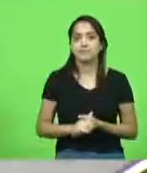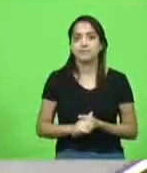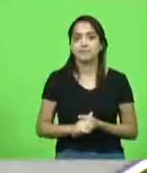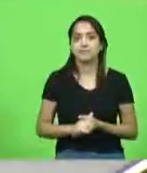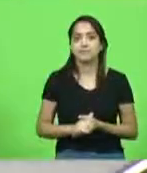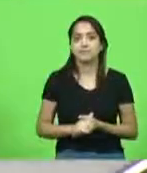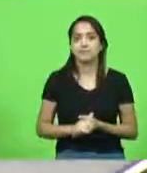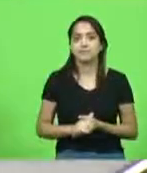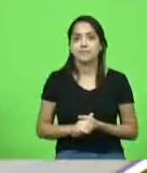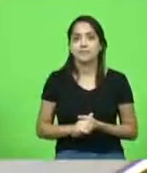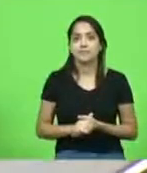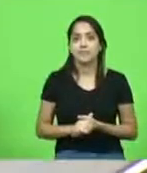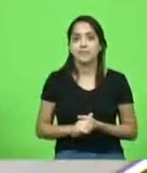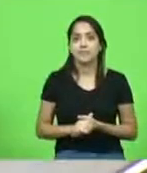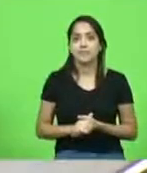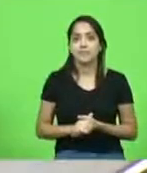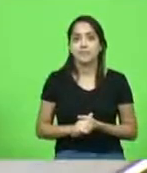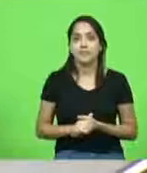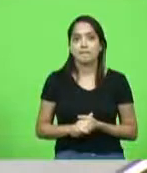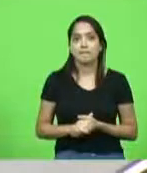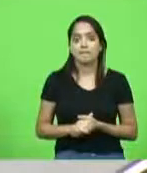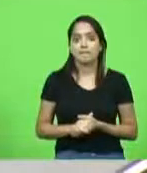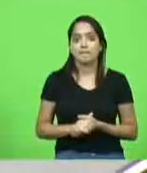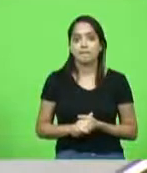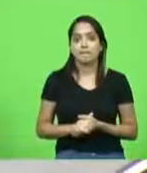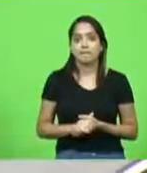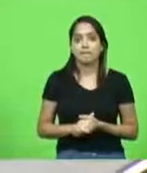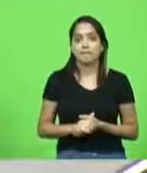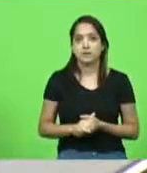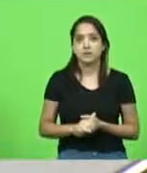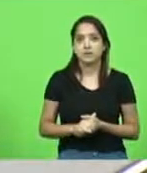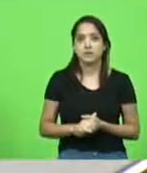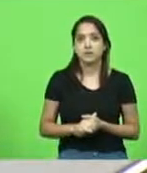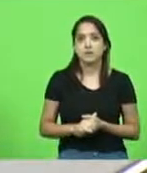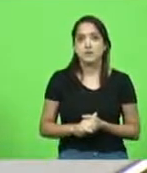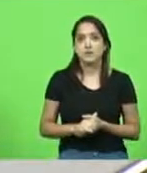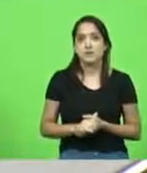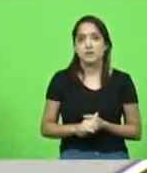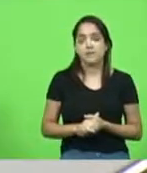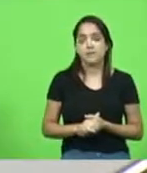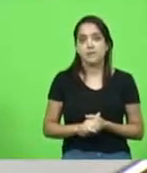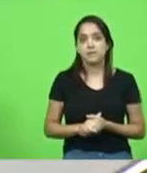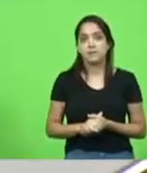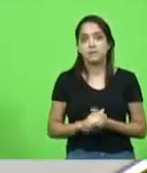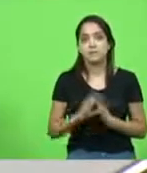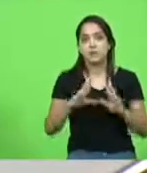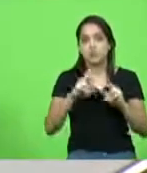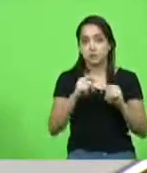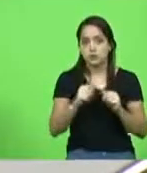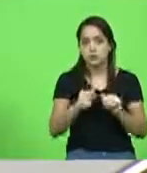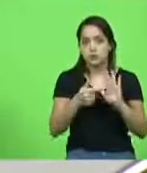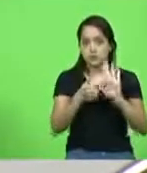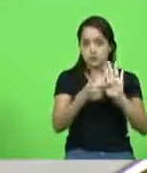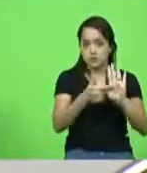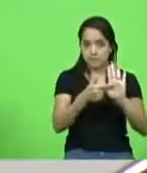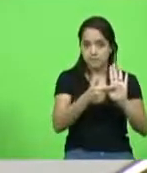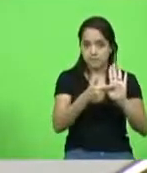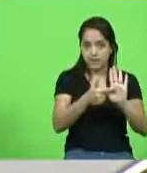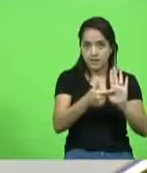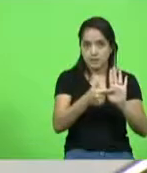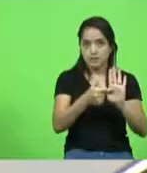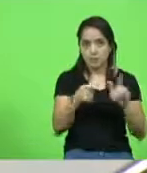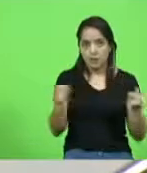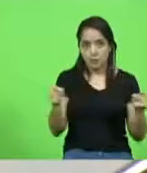o aparte vai estar e é tudo todo esse exemplo a curto prazo